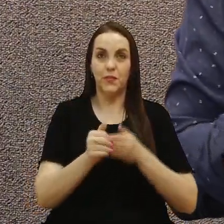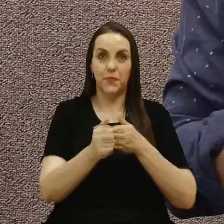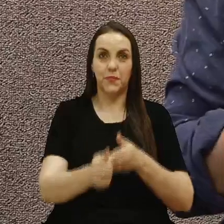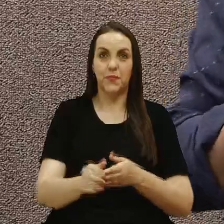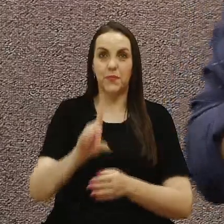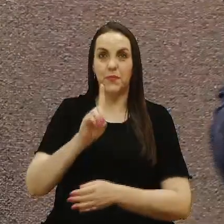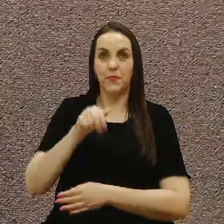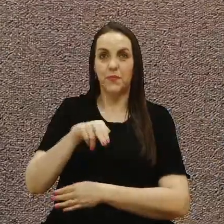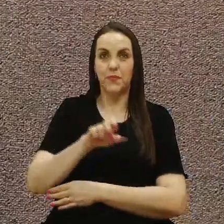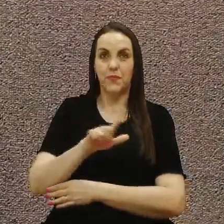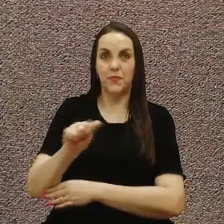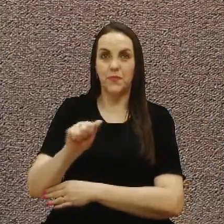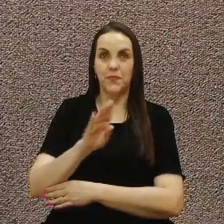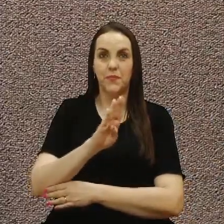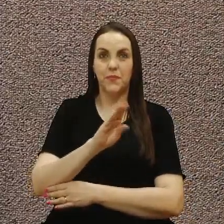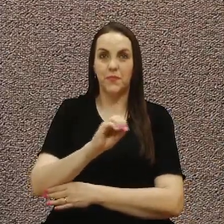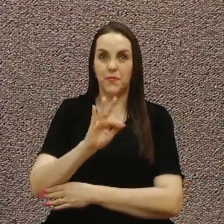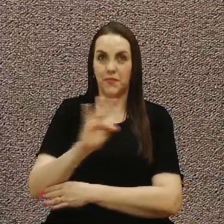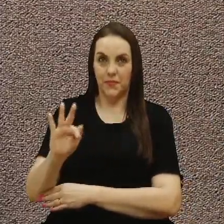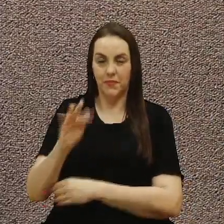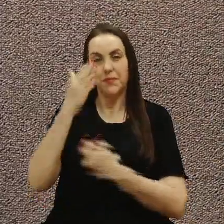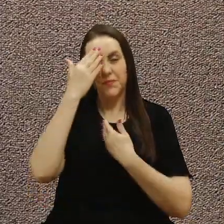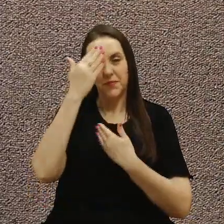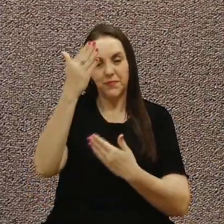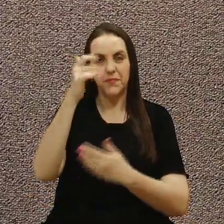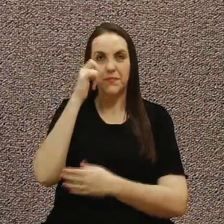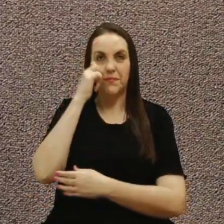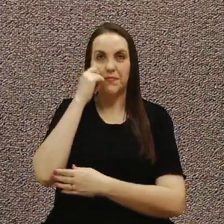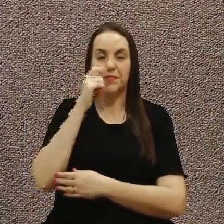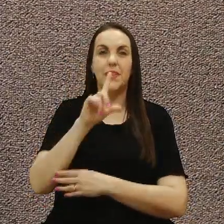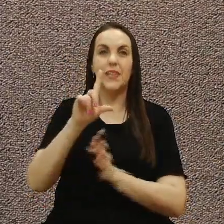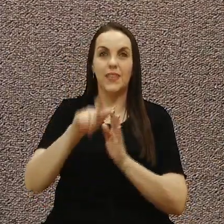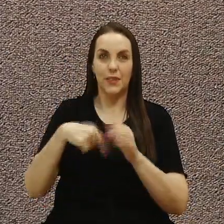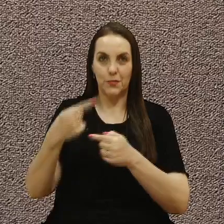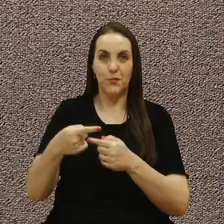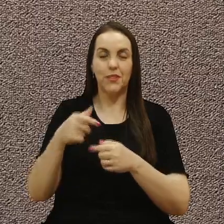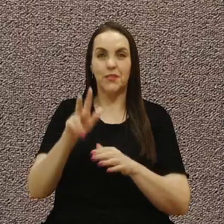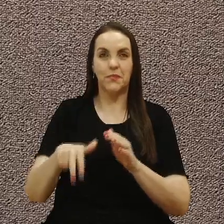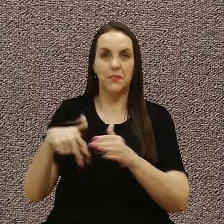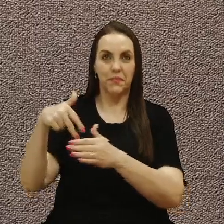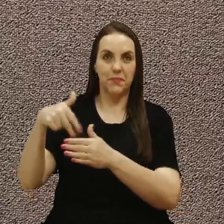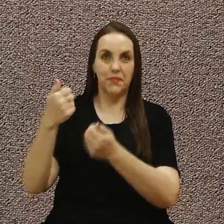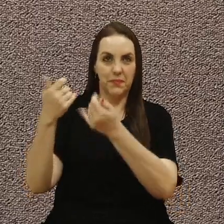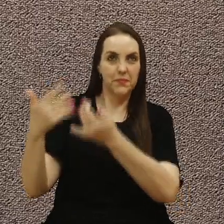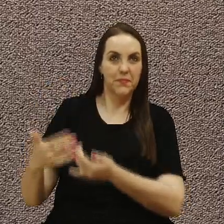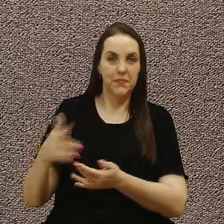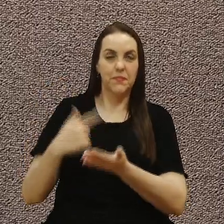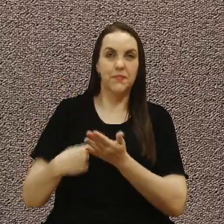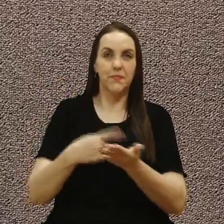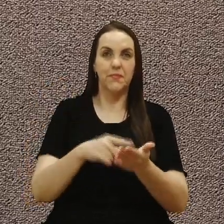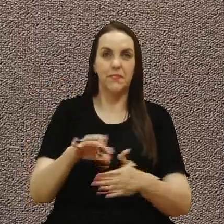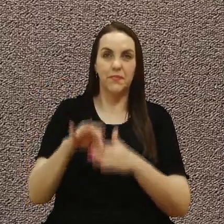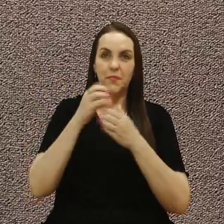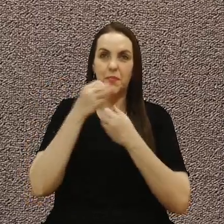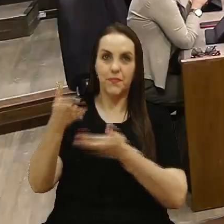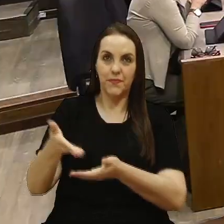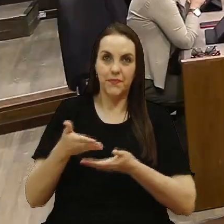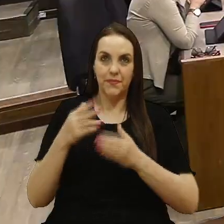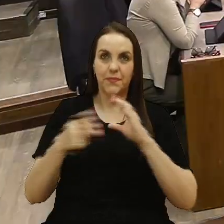Boff. Muito obrigado pela presença de vocês, depois terão um espaço de acordo com a liderança, sejam bem-vindos a essa Câmara. Muito obrigado pela presença de